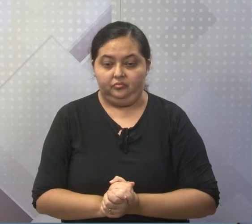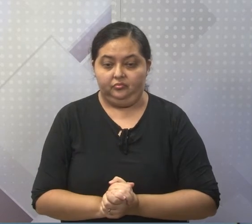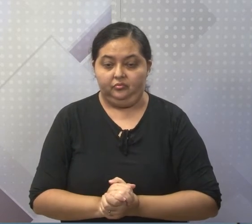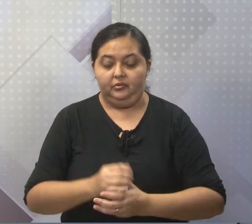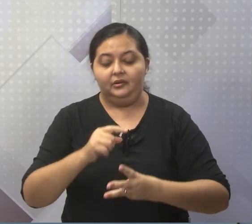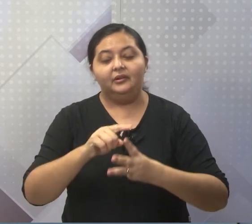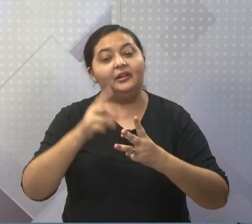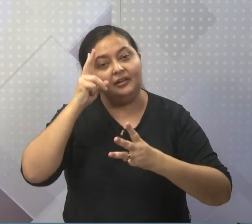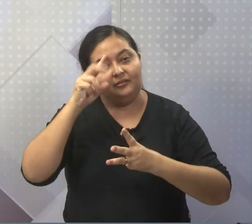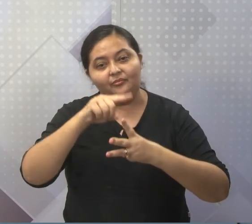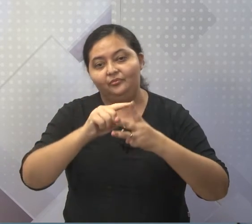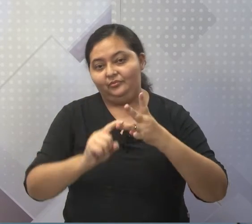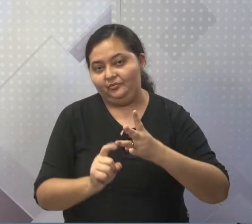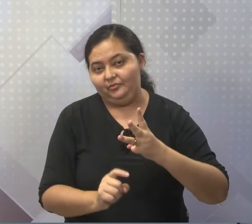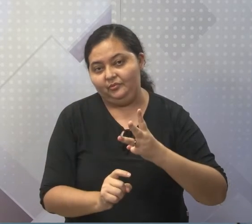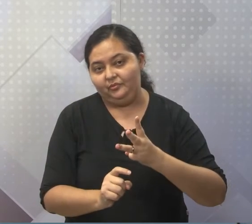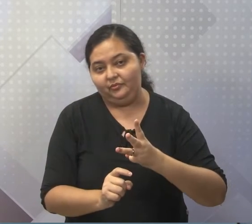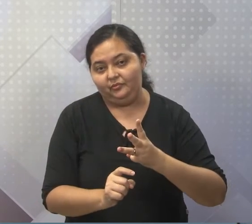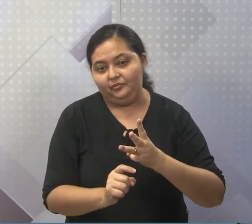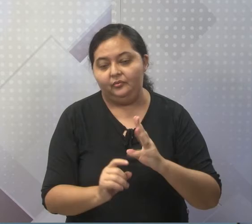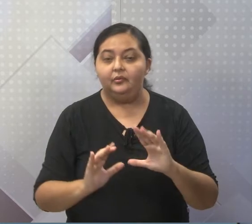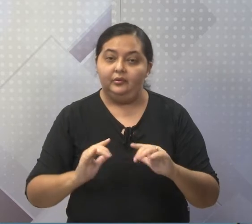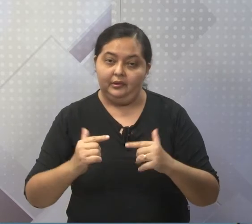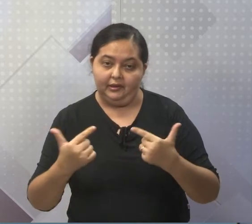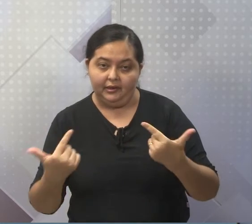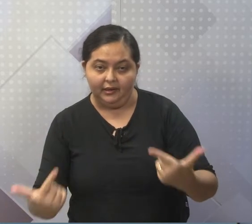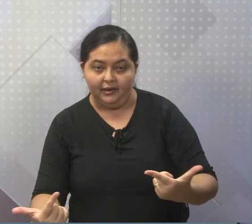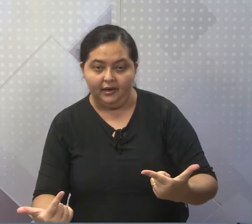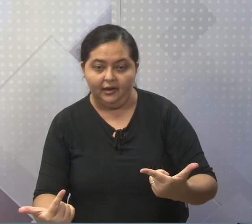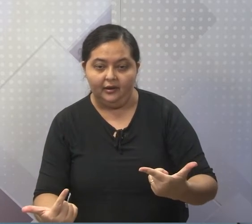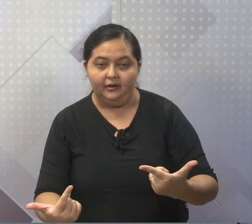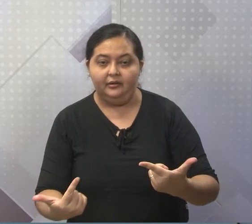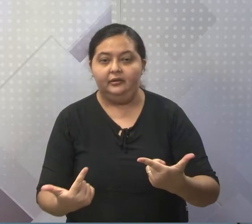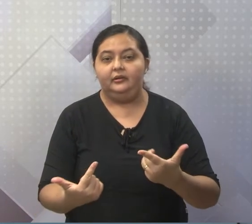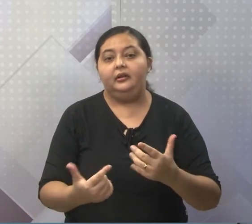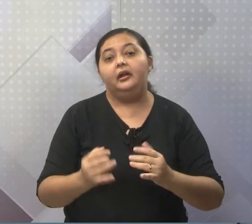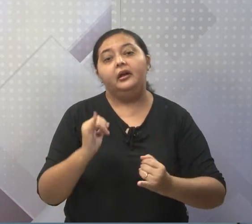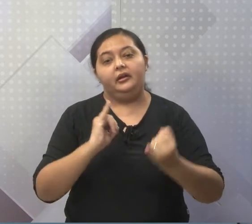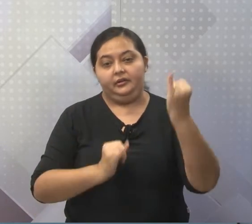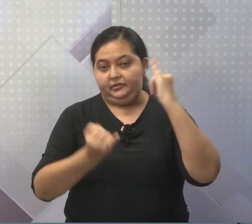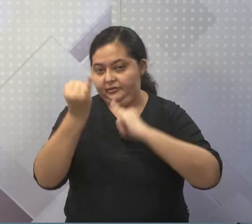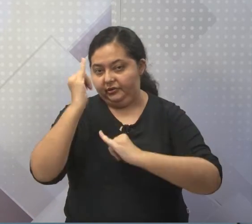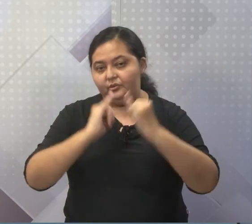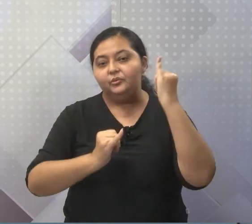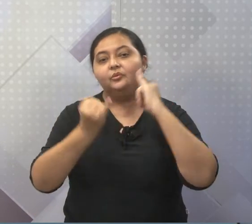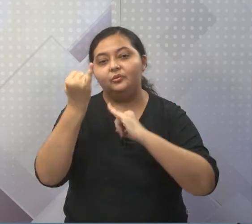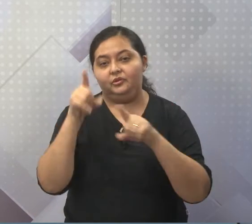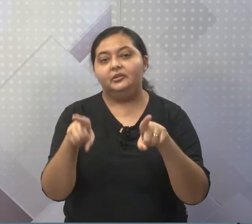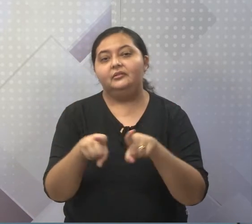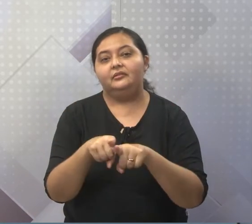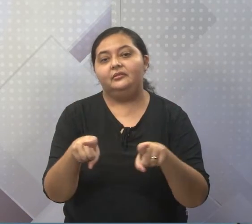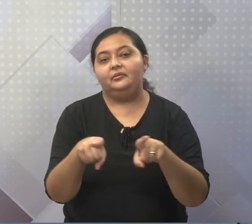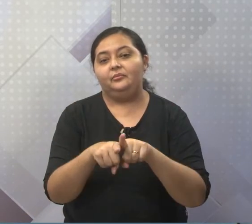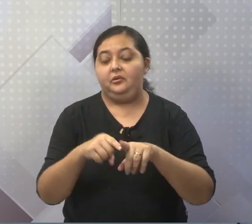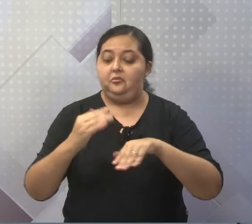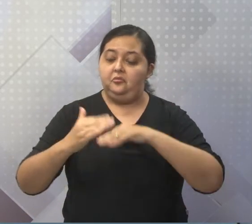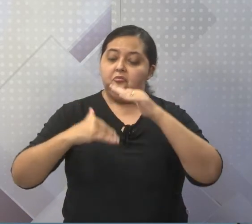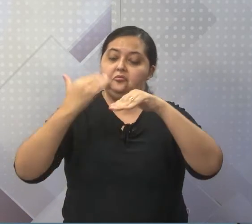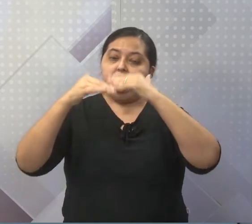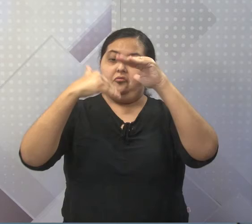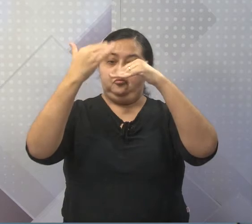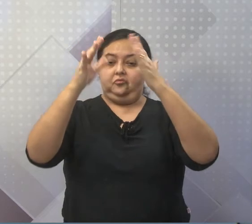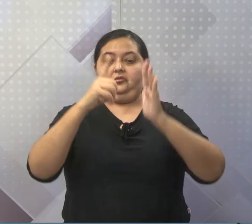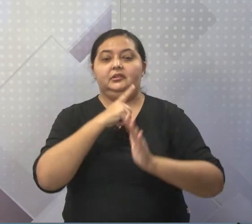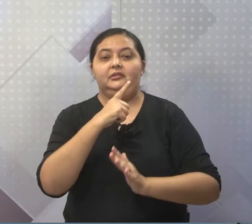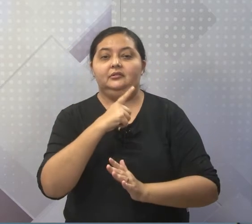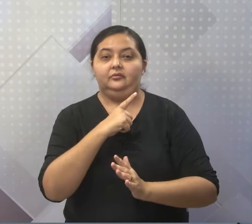commodities primárias É lógico eu tô falando muito setor primário setor secundário indústria também teve um desenvolvimento a gente